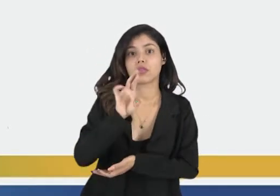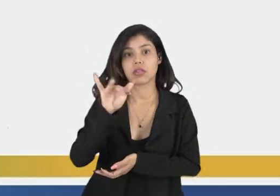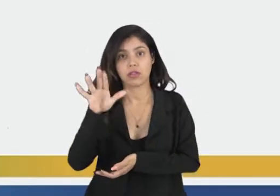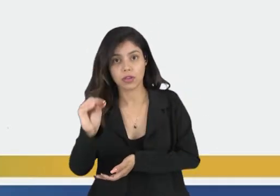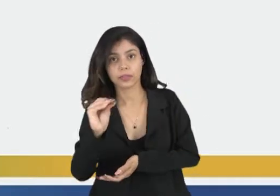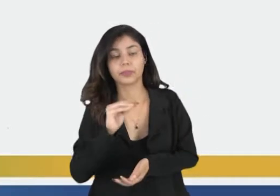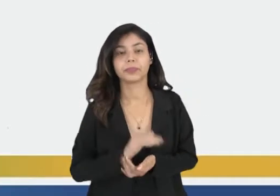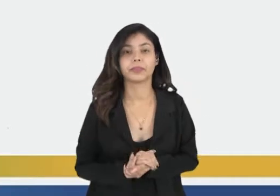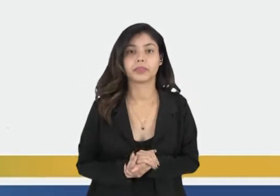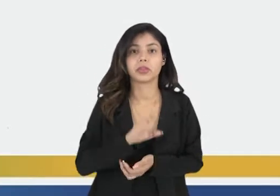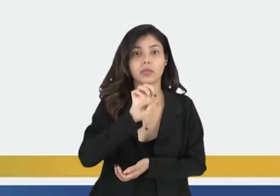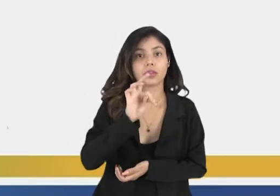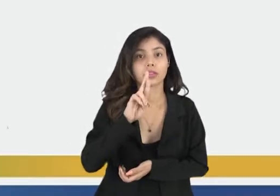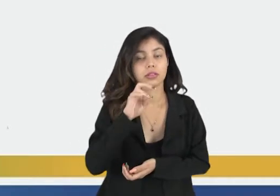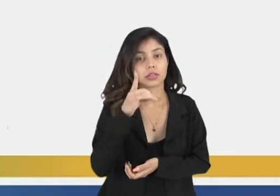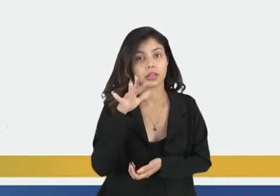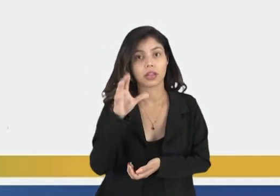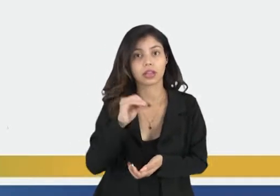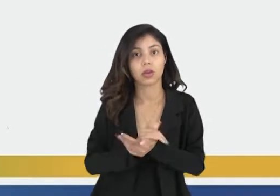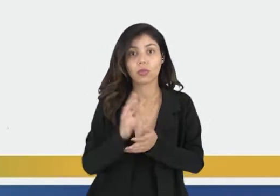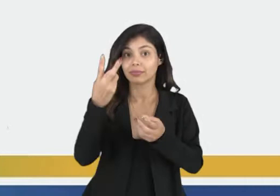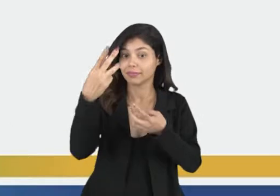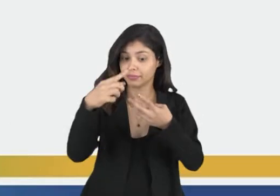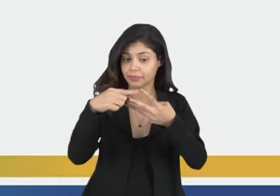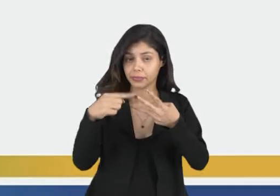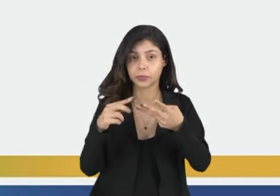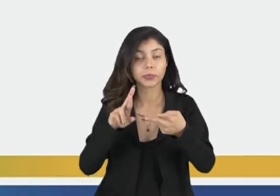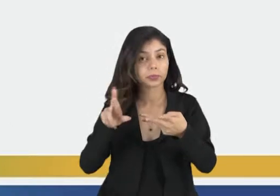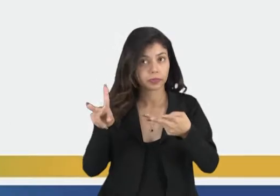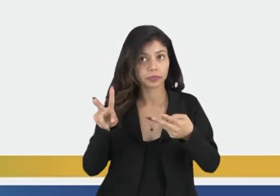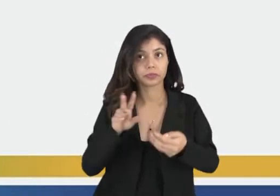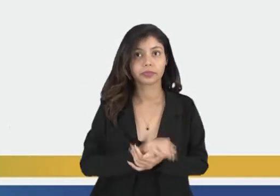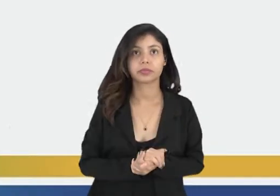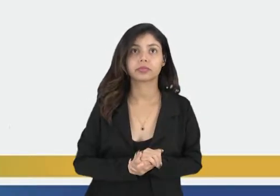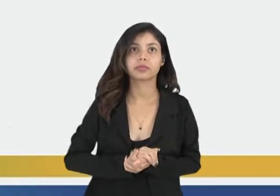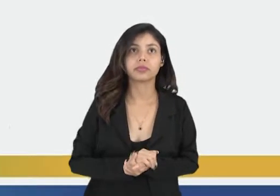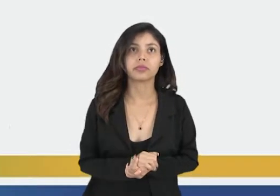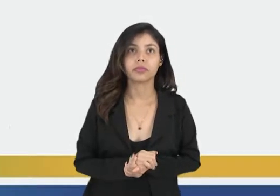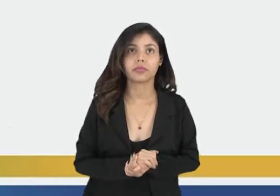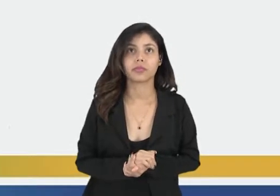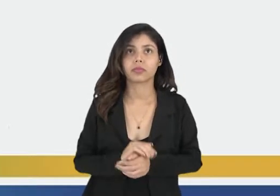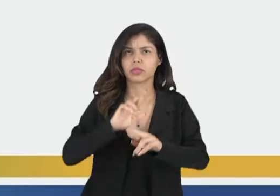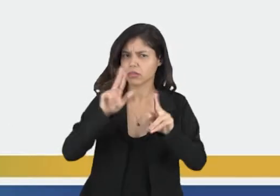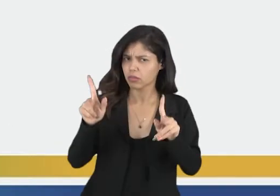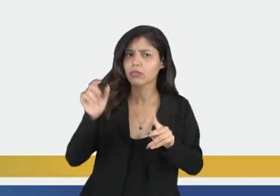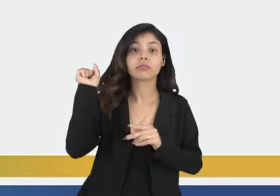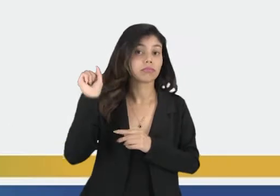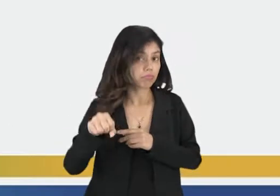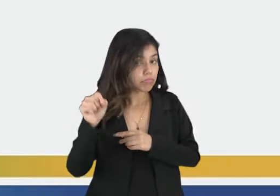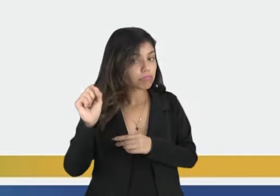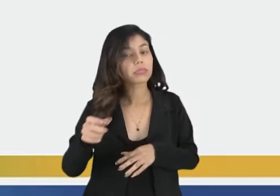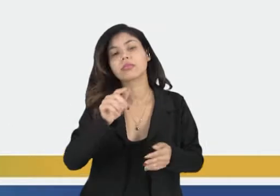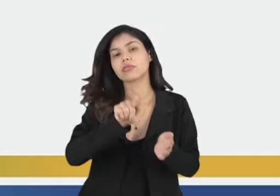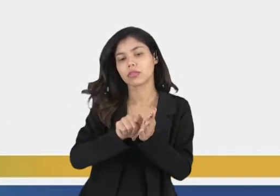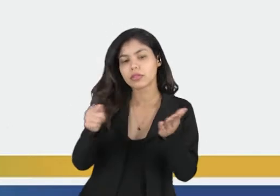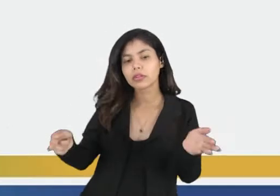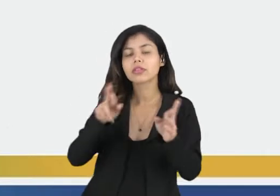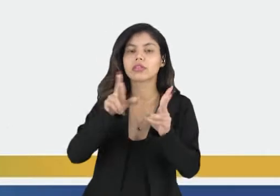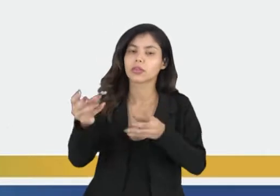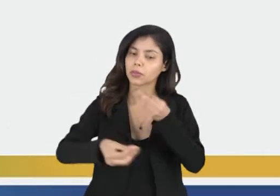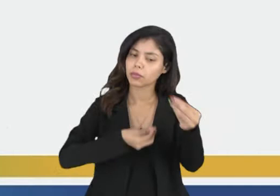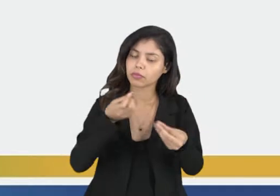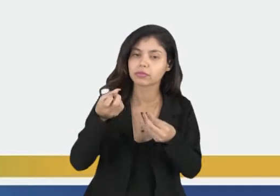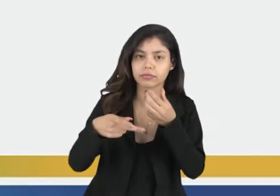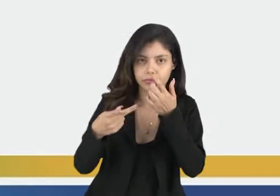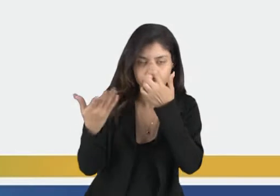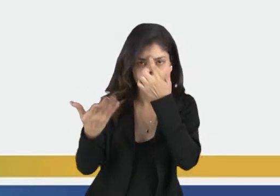Brasiliense, nós temos o Estadão. São 3 jornais diferentes. Eles são diferentes? Sim, são jornais diferentes, como eu